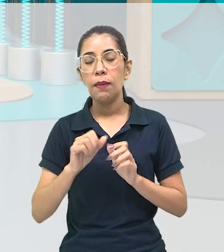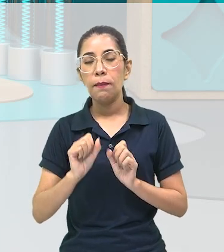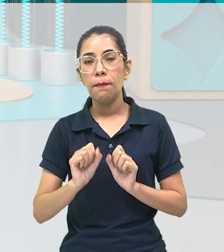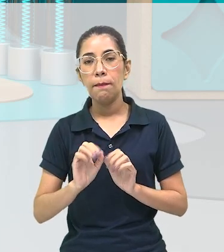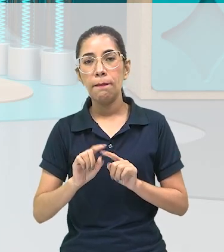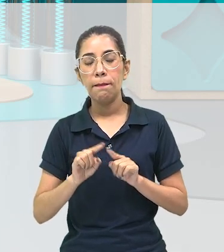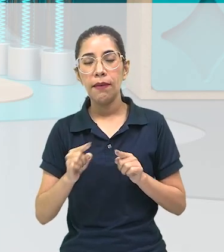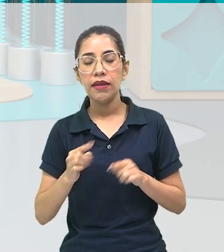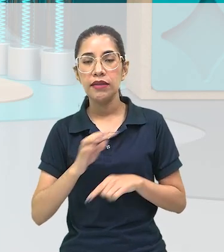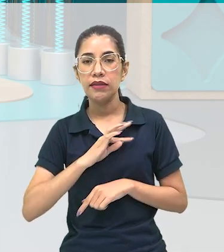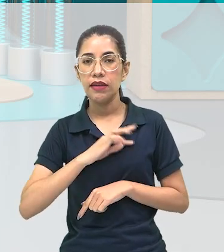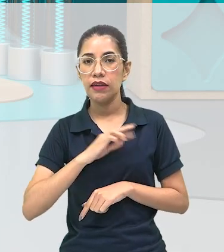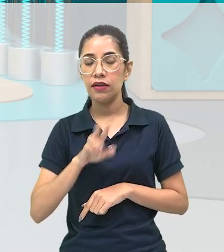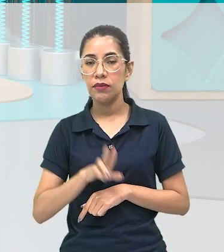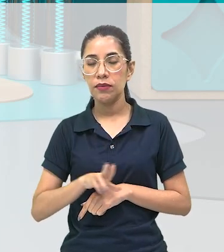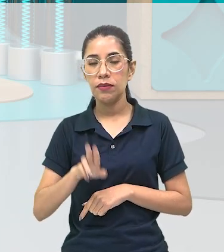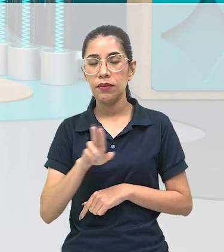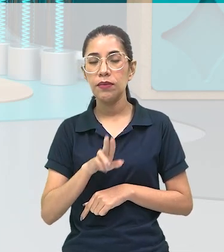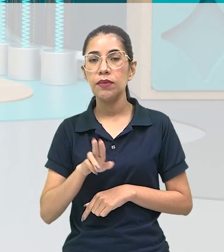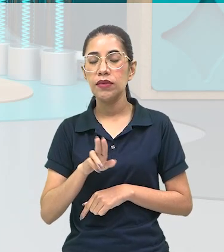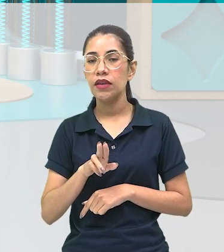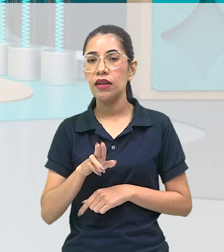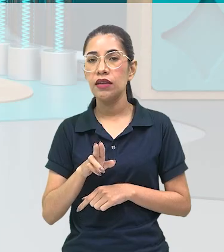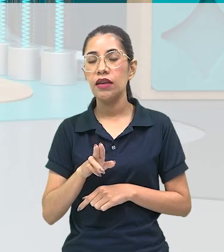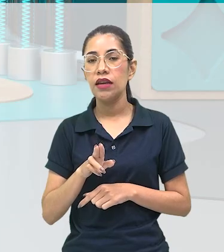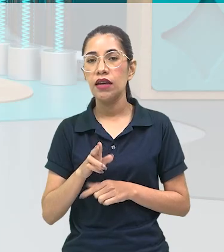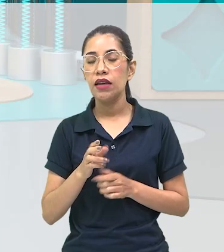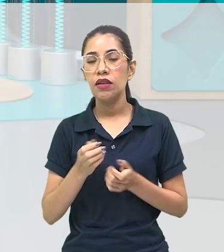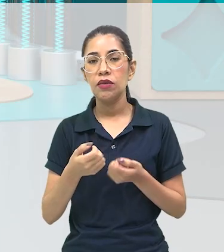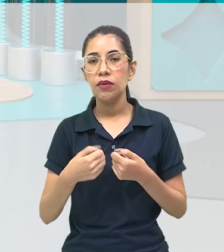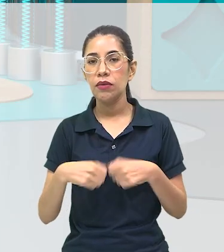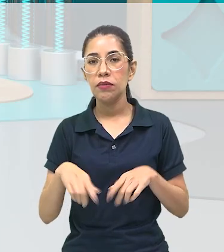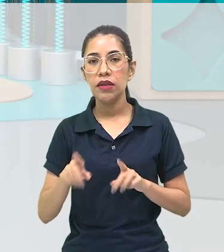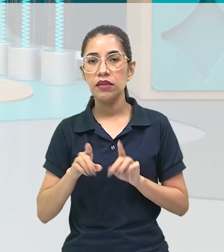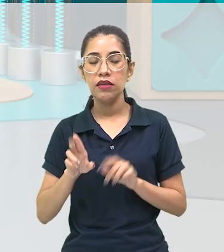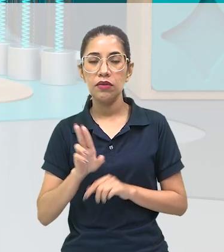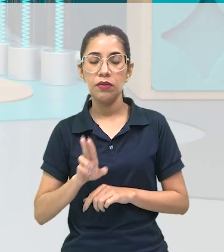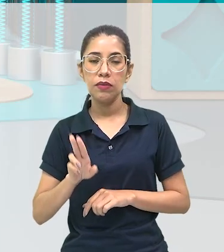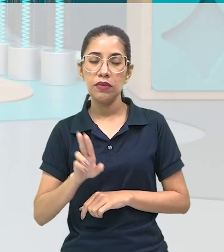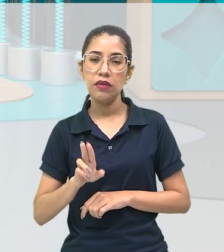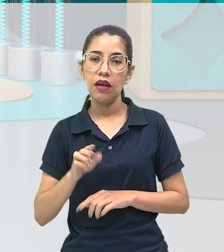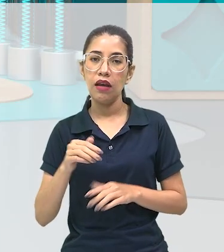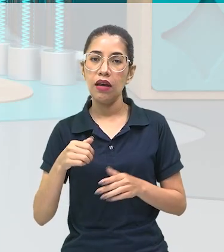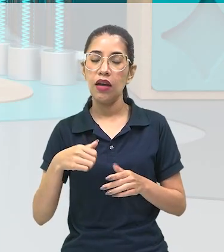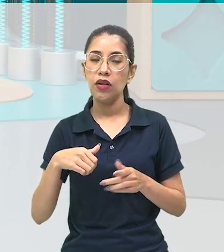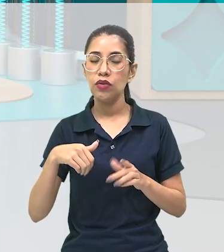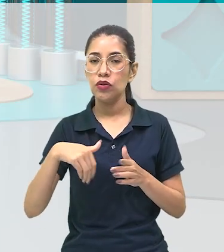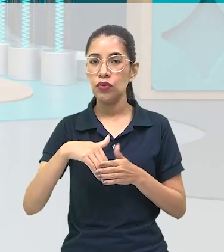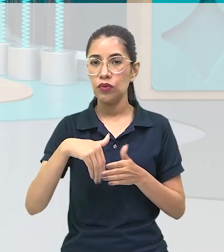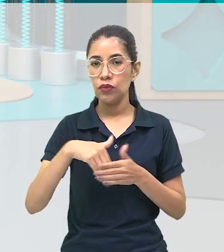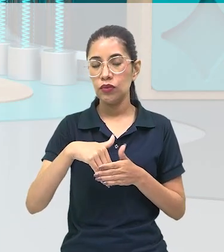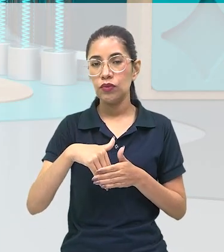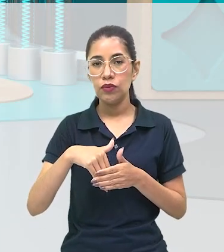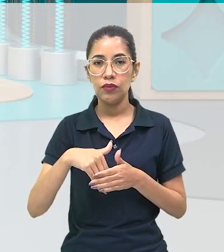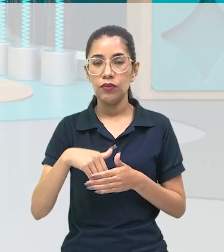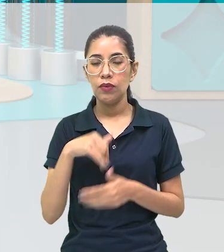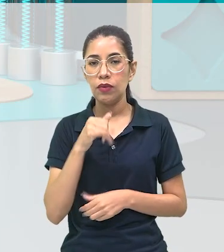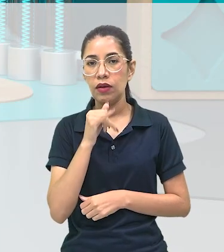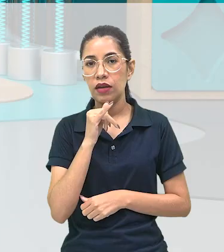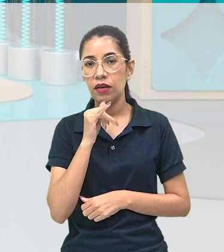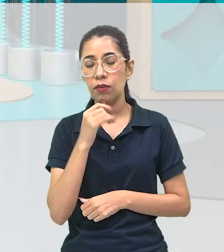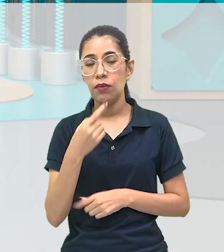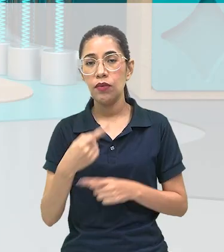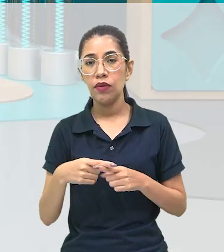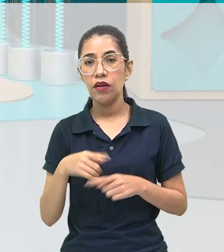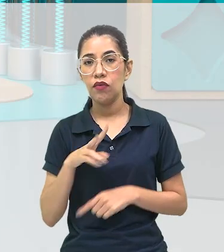própria técnica usada por eles não permite tanto o uso de chutes, por exemplo, porque é